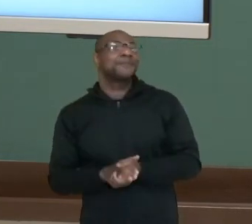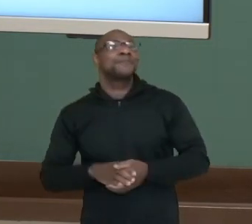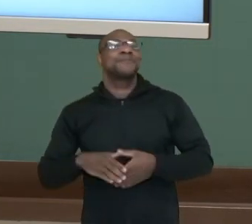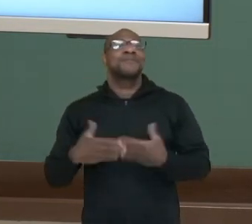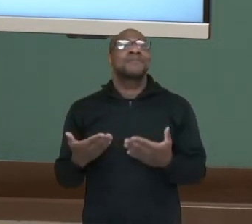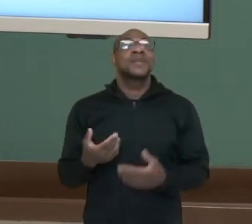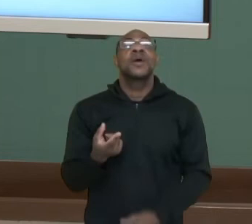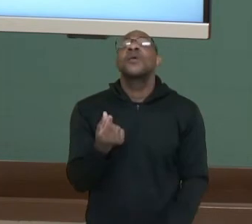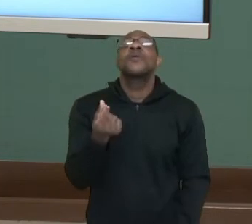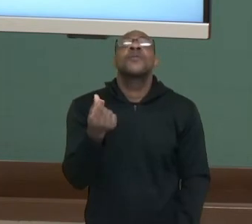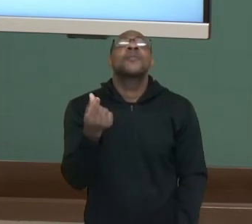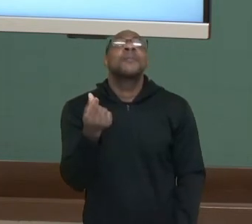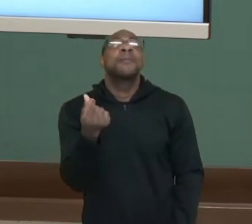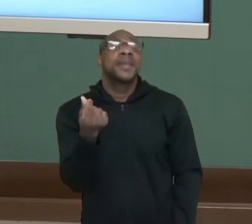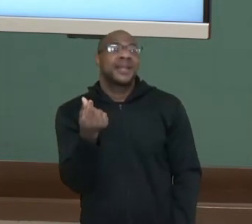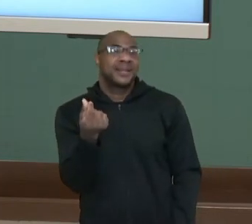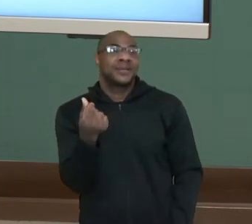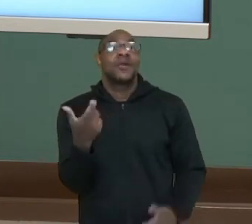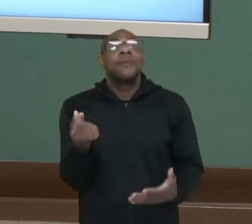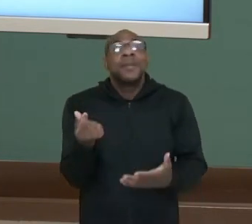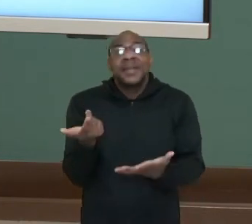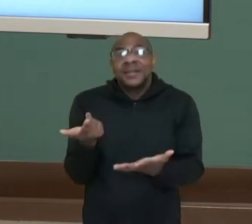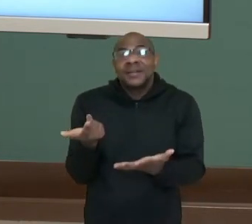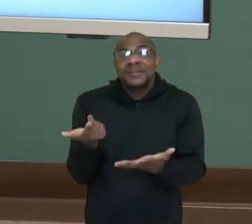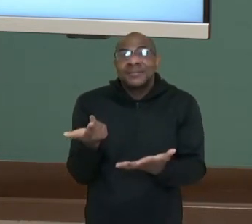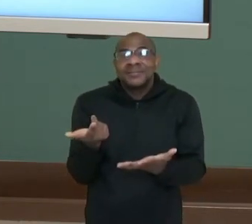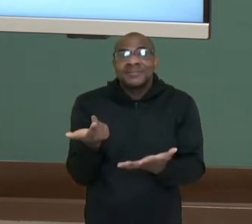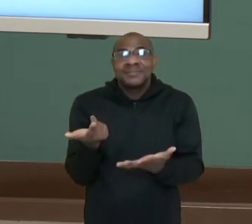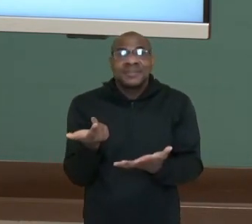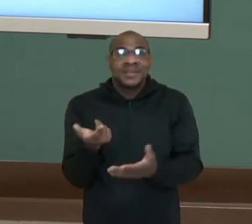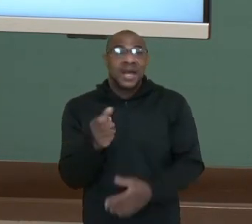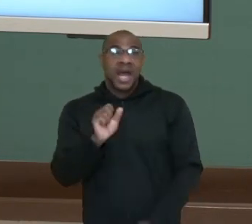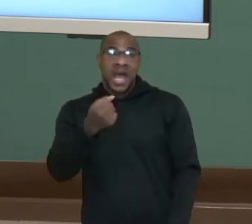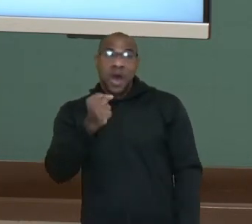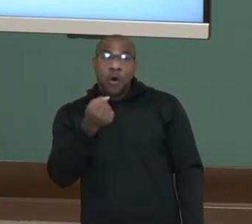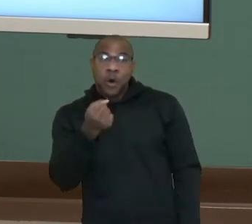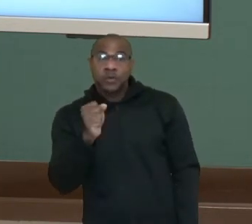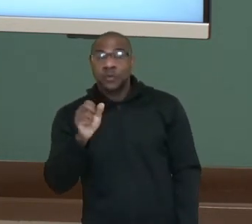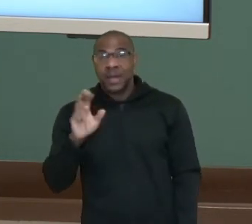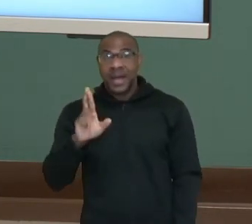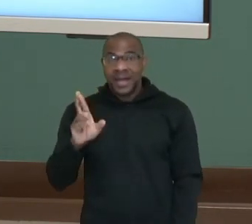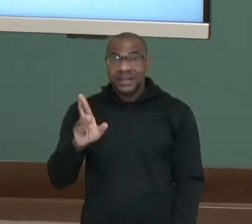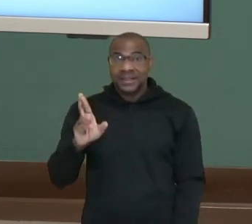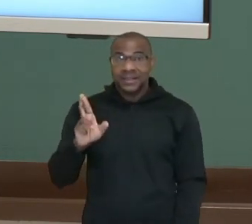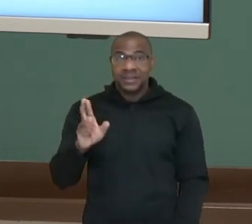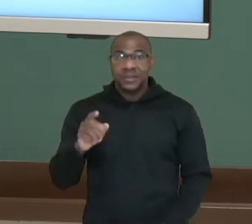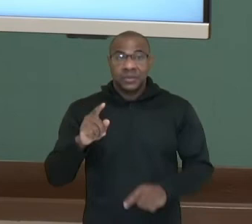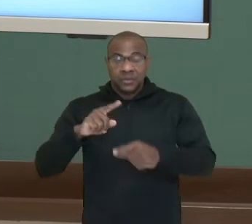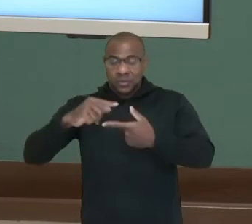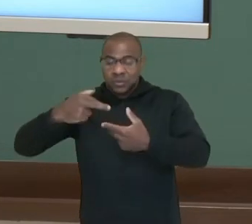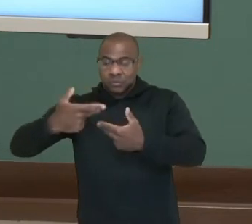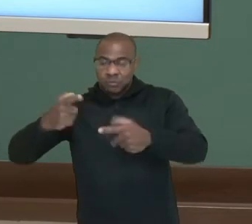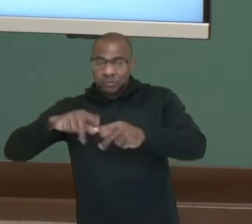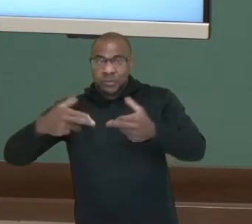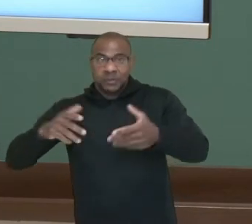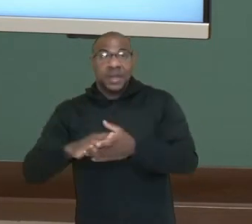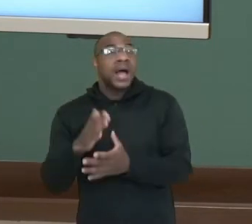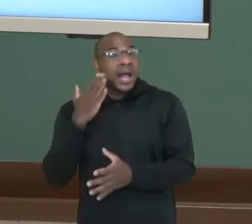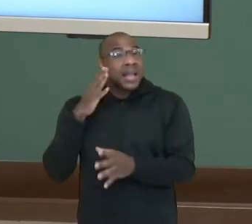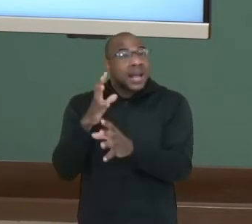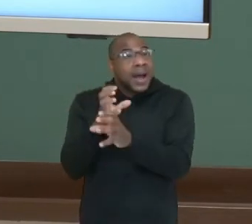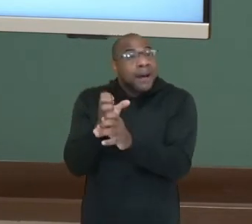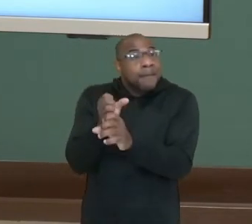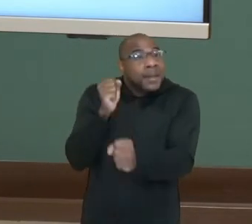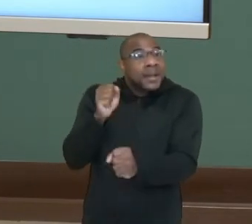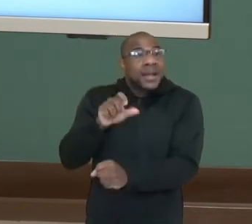Qual o preço de venda de um produto cujo preço de custo é R$ 8,00? Letra B. Sabendo que o lucro L...